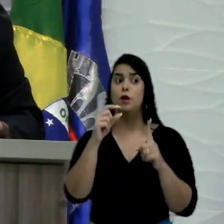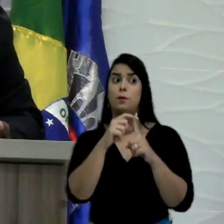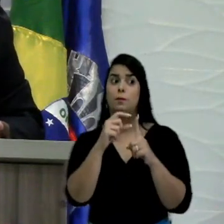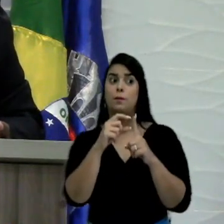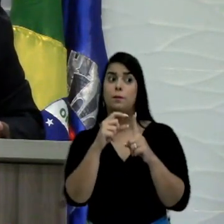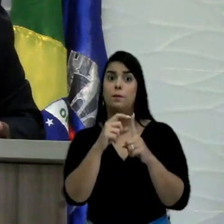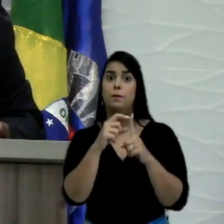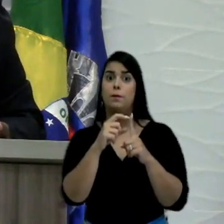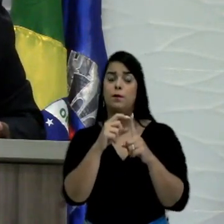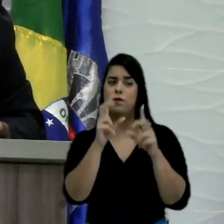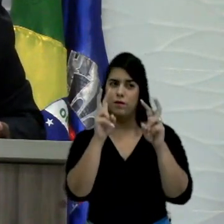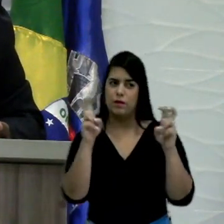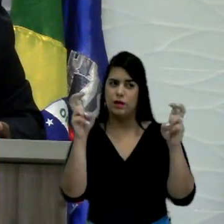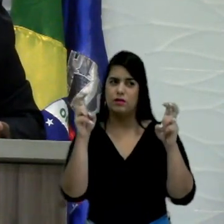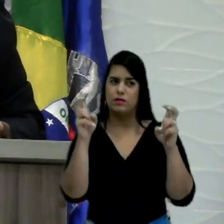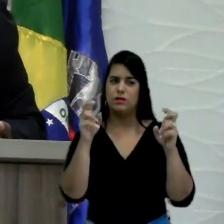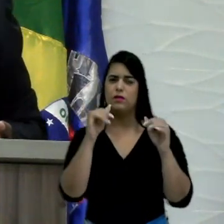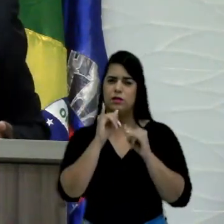é isso que eu faço.